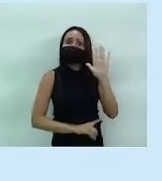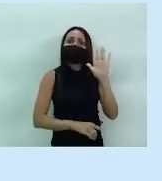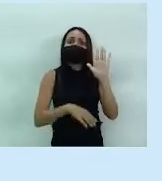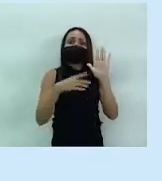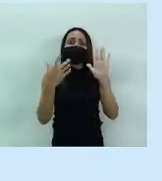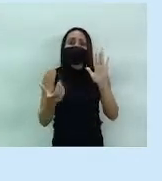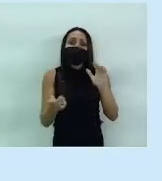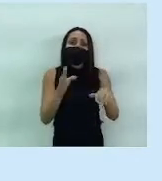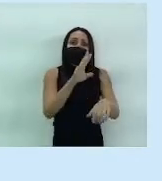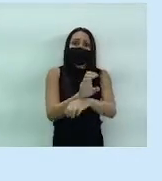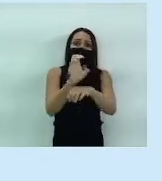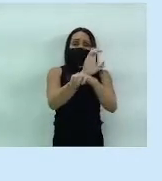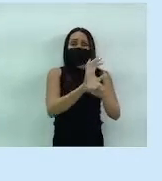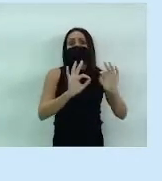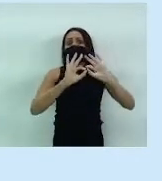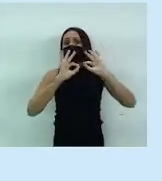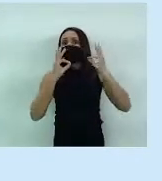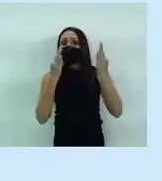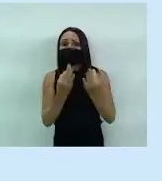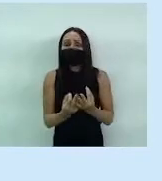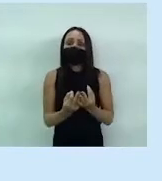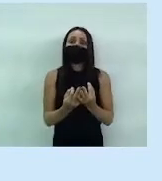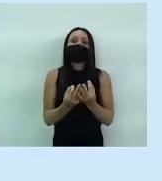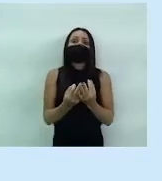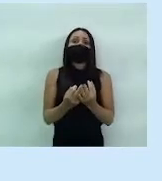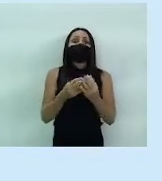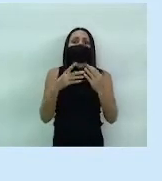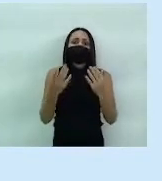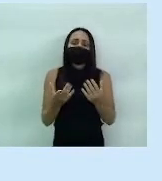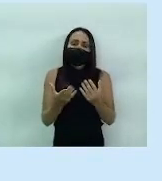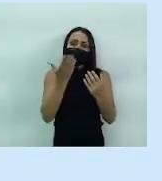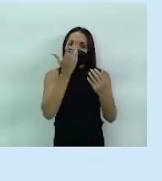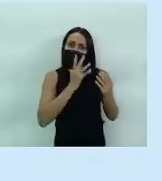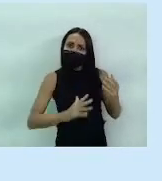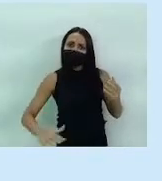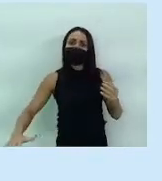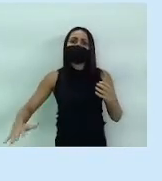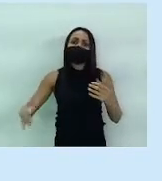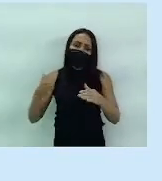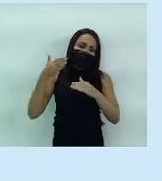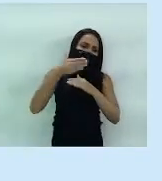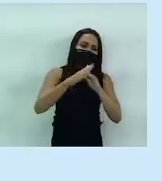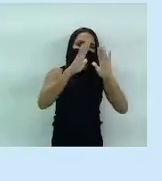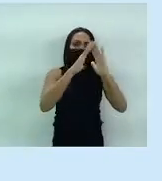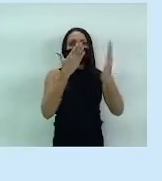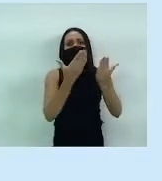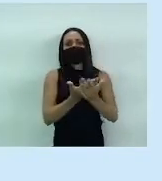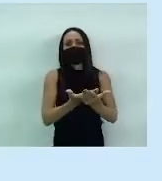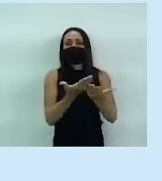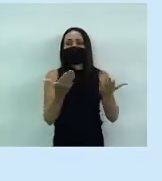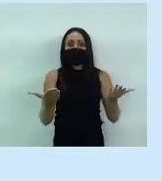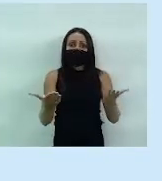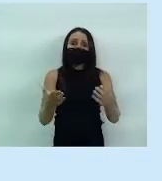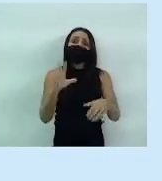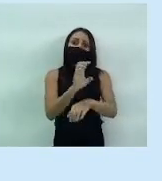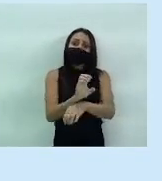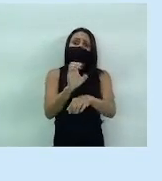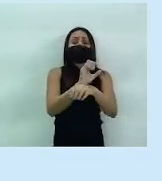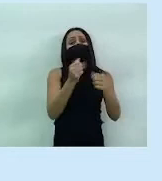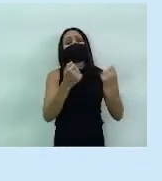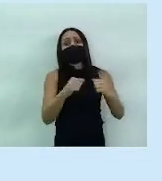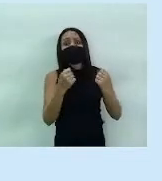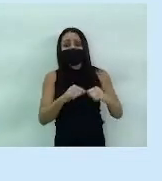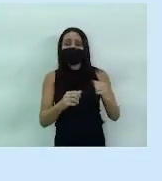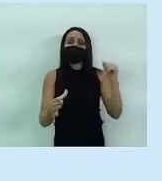ao Estado e à família de levar essas crianças à escola. E se não tiver escola, o Estado ele tem que garantir